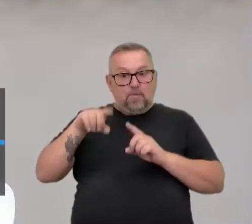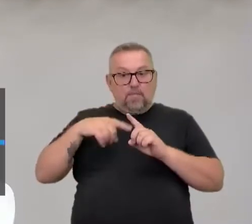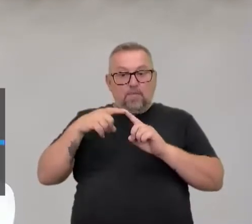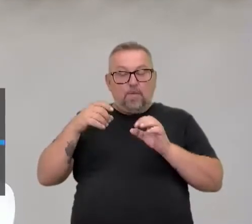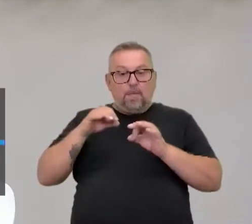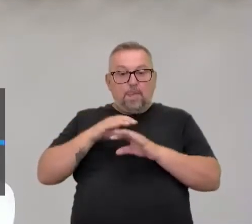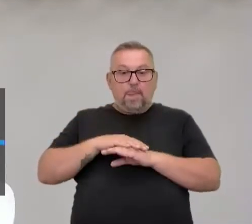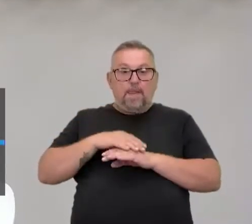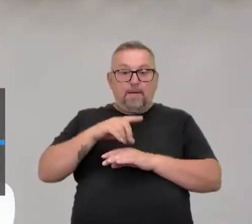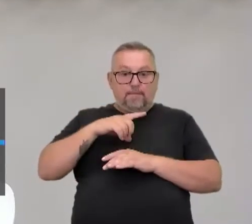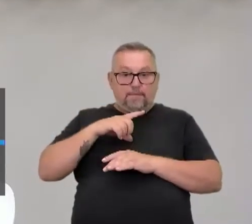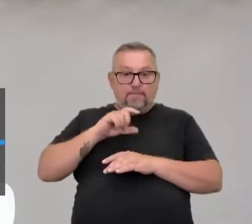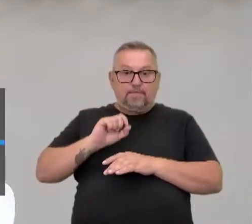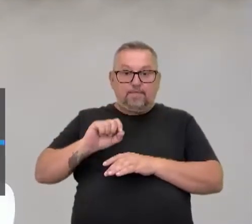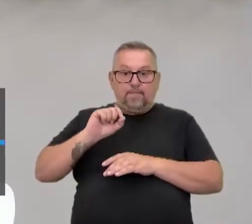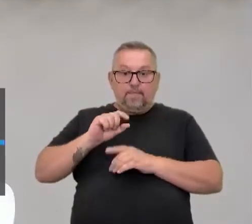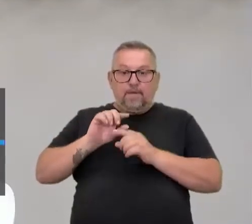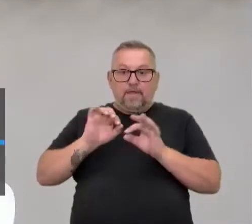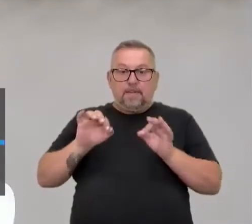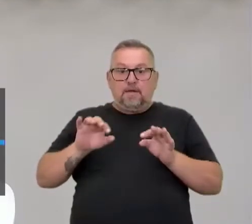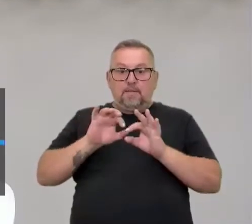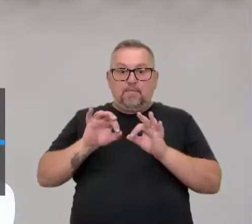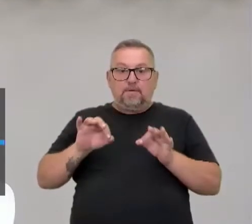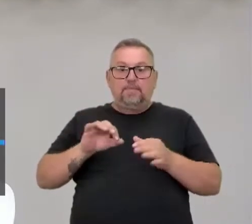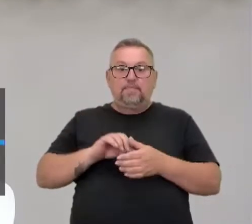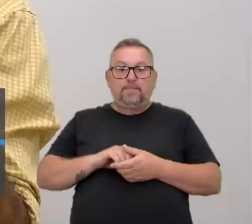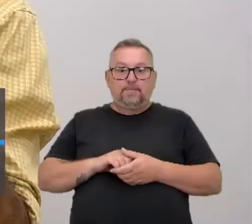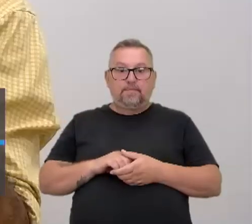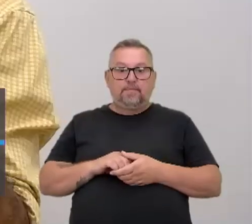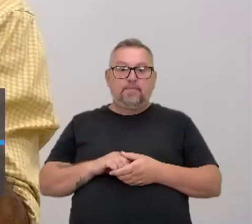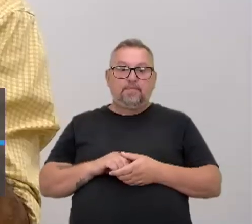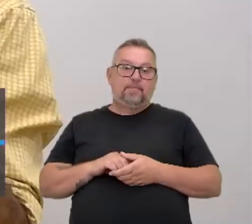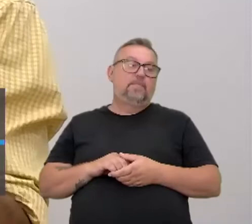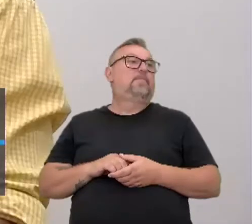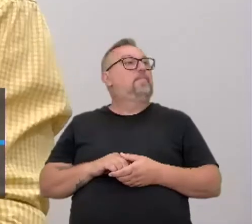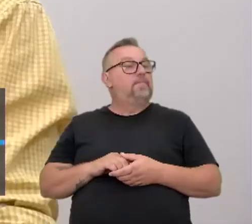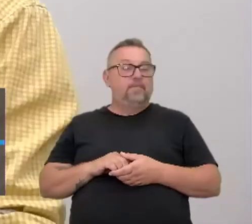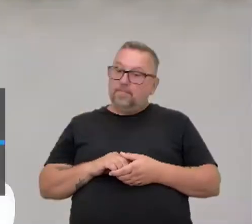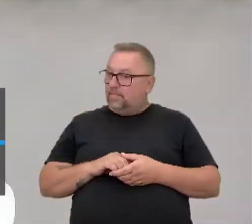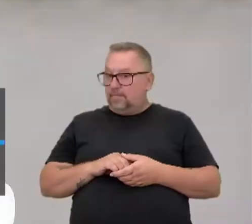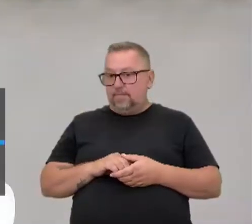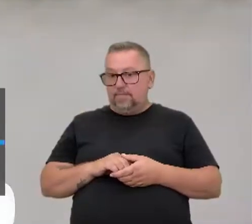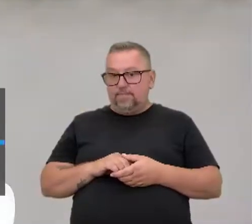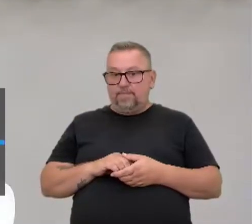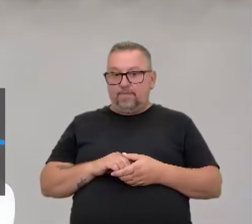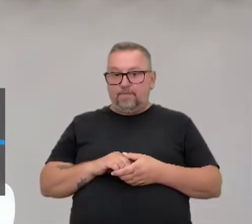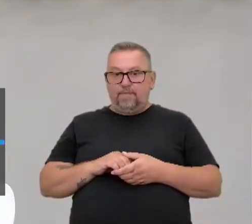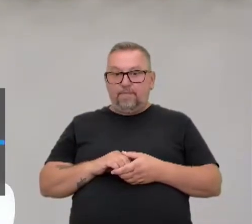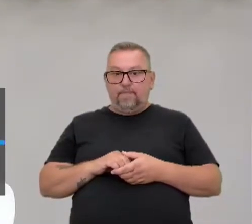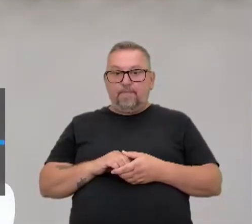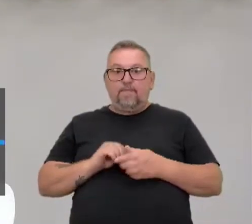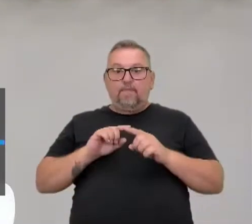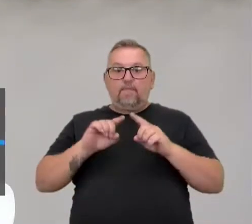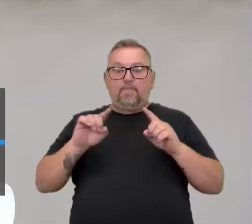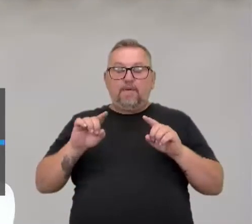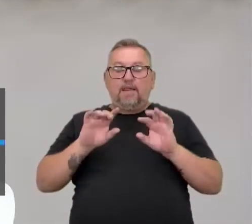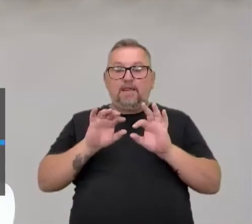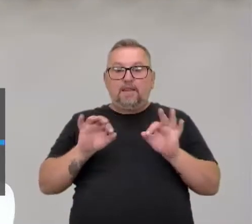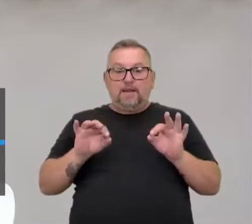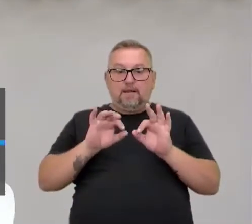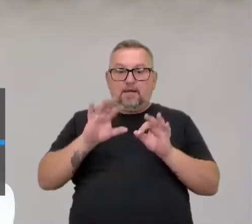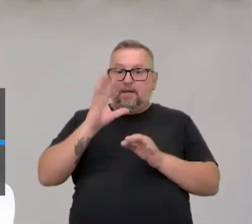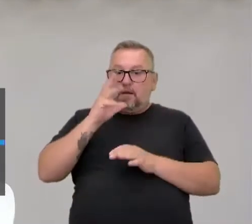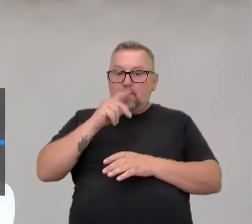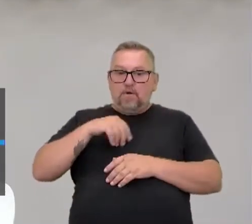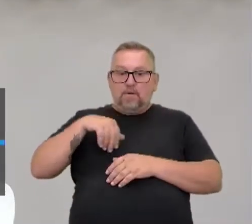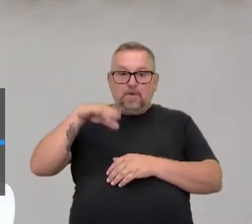tenho os carboidratos mais simples nesse caso. Esses refinados que você tá falando? Exato, tô falando de carboidratos mais refinados, né, que demoram um